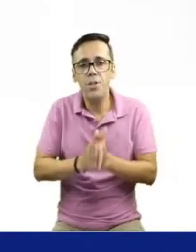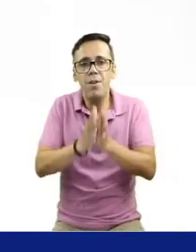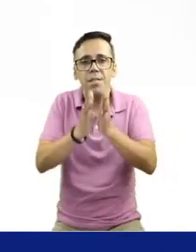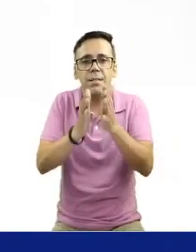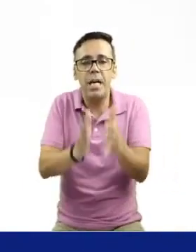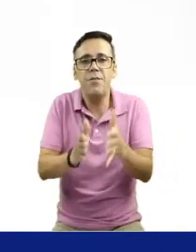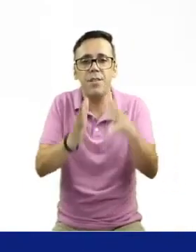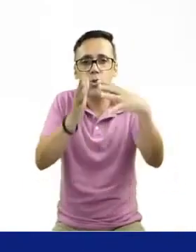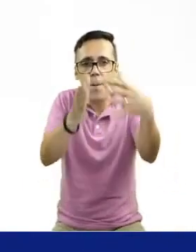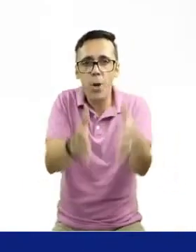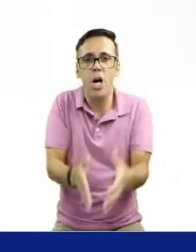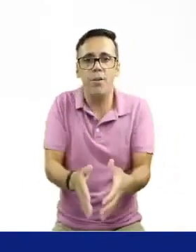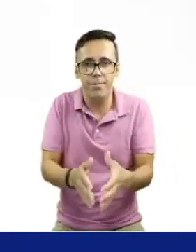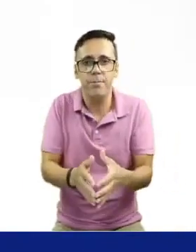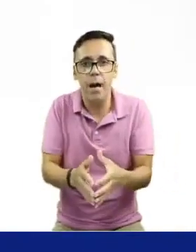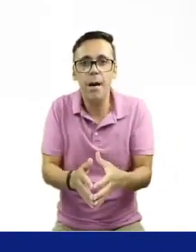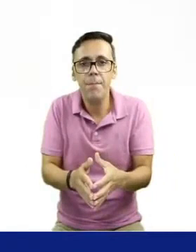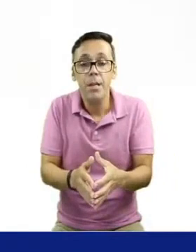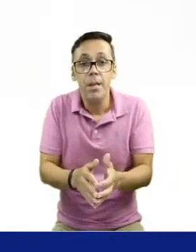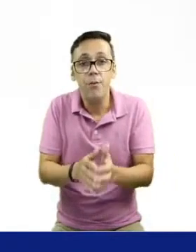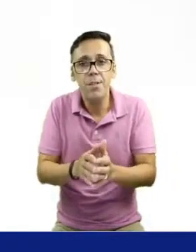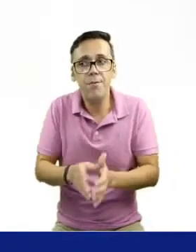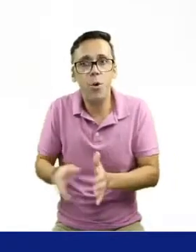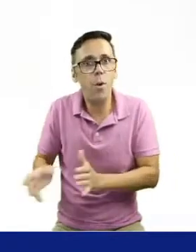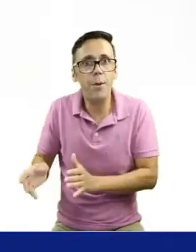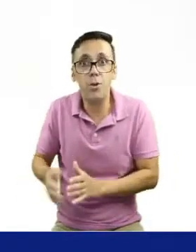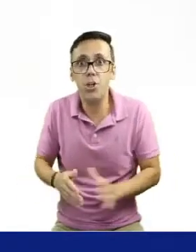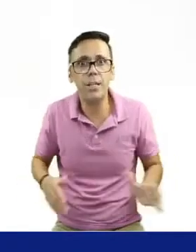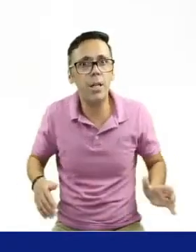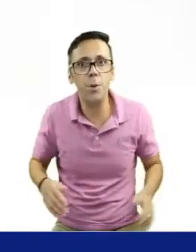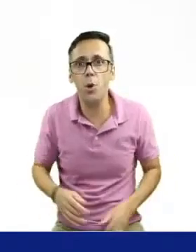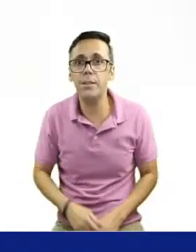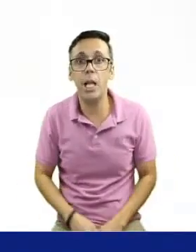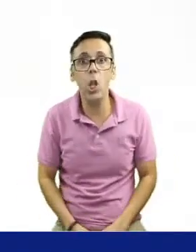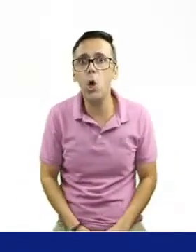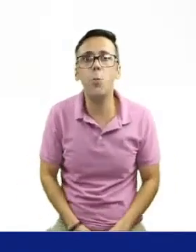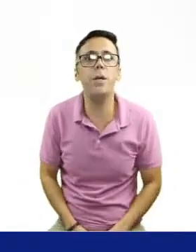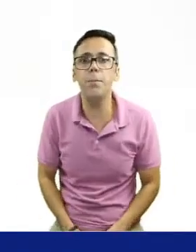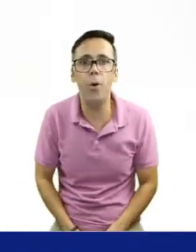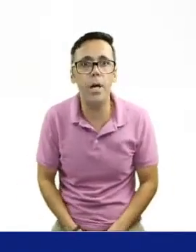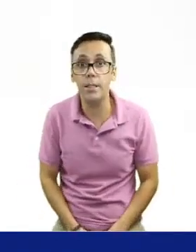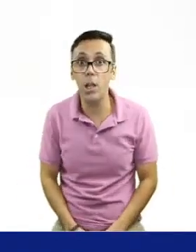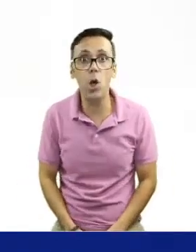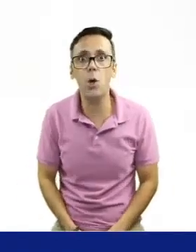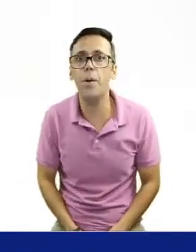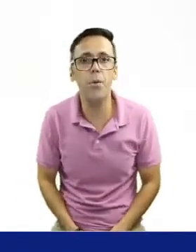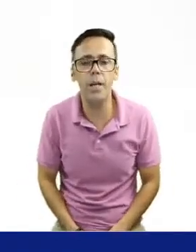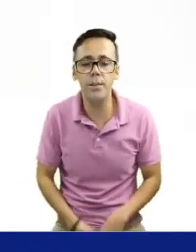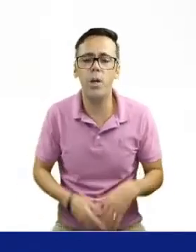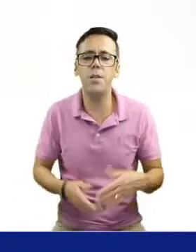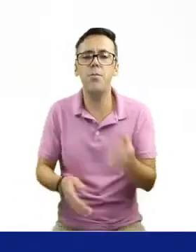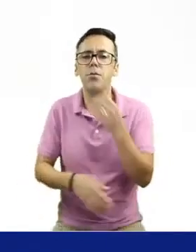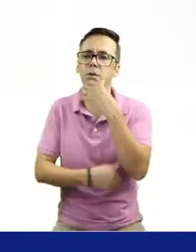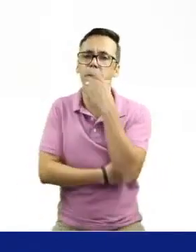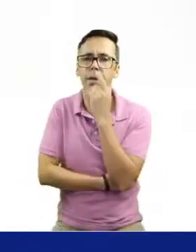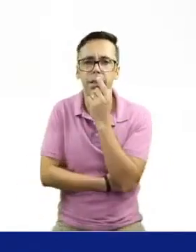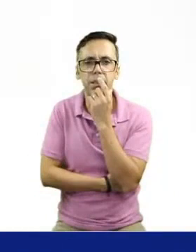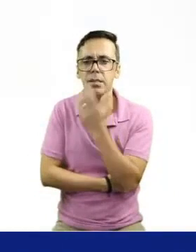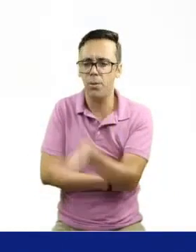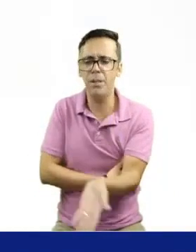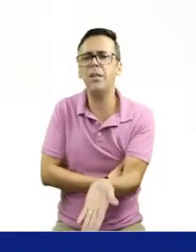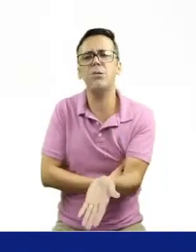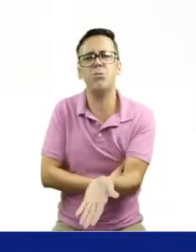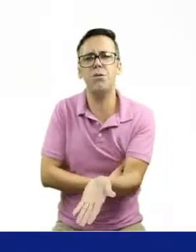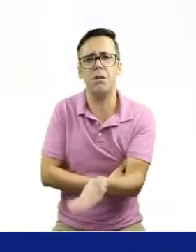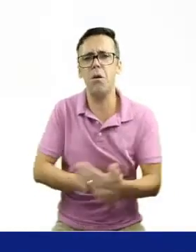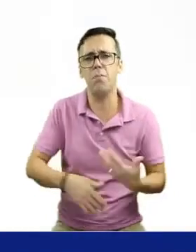quando você tiver sentado fazer um sua prova tá e você ver uma pessoa que já terminou está louco para ir embora tá louco para ir embora esse olha assim meu Deus